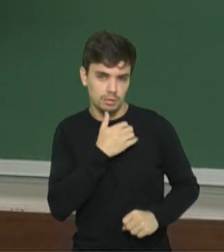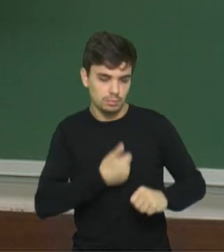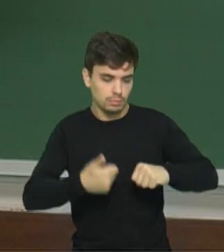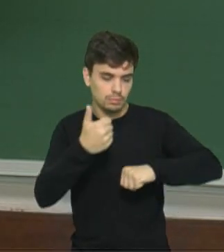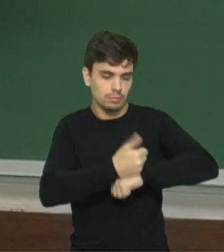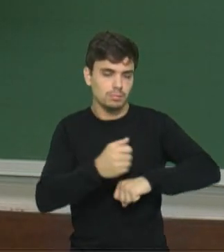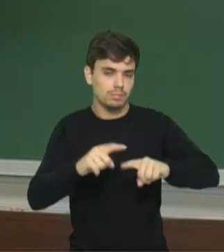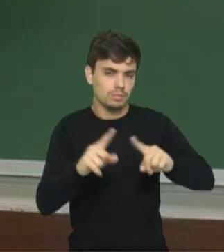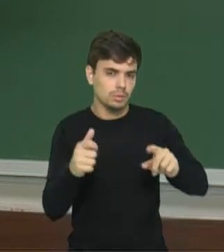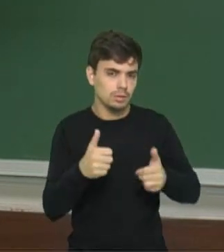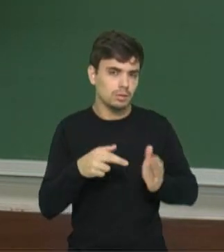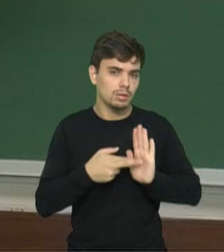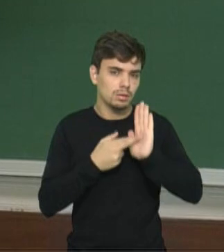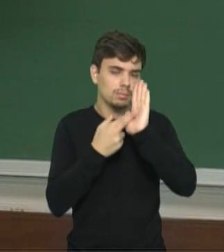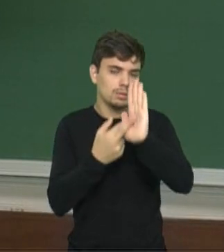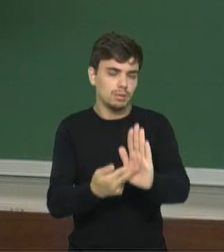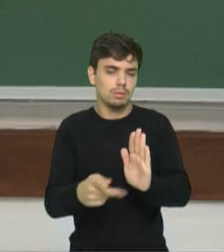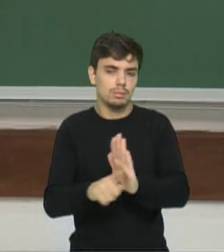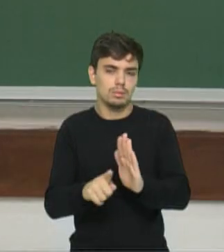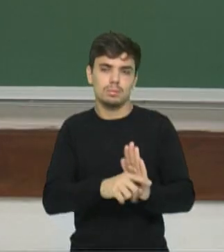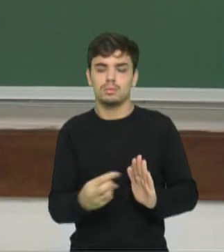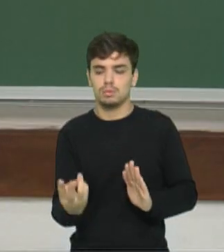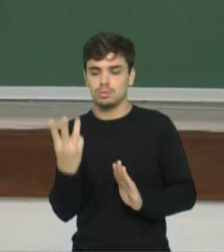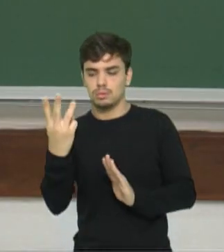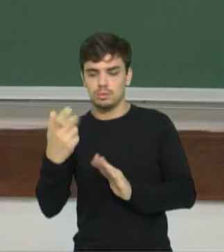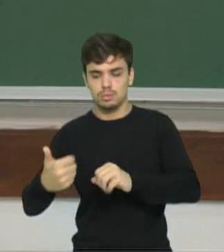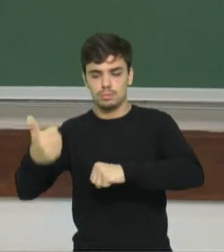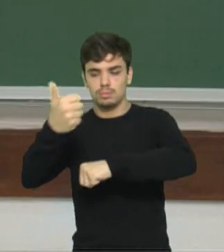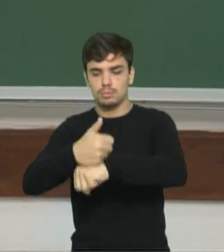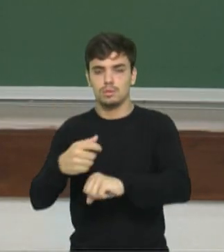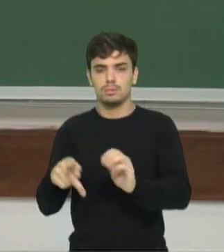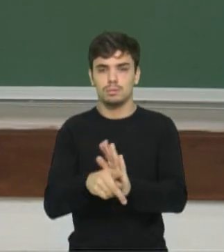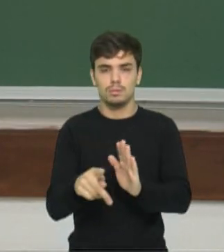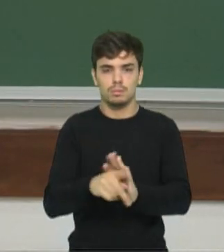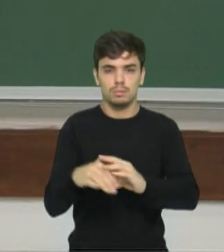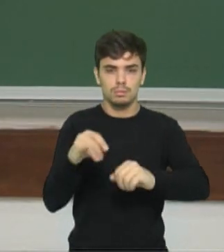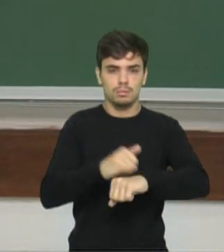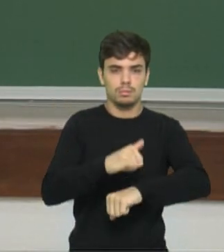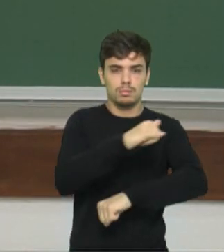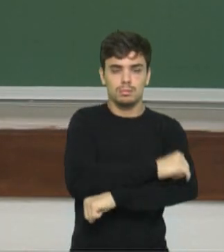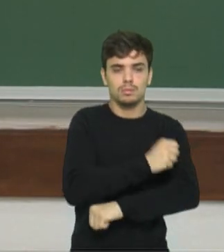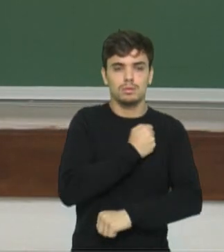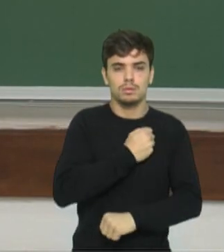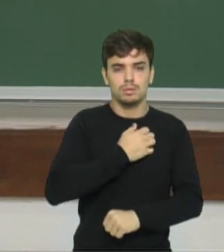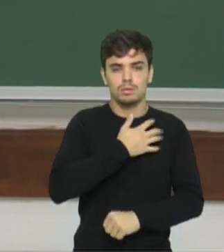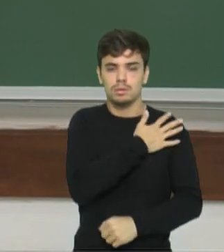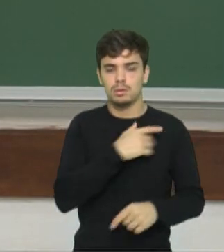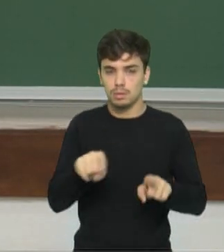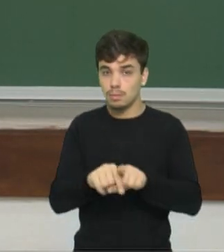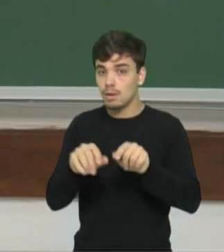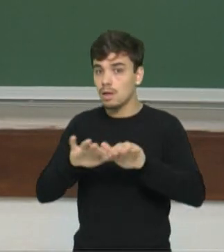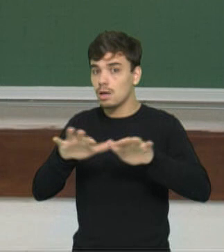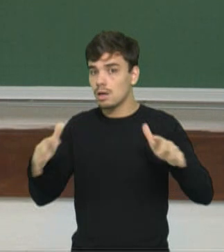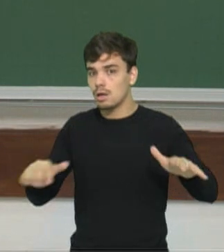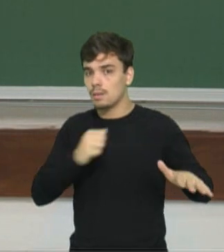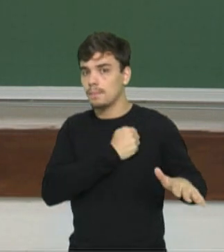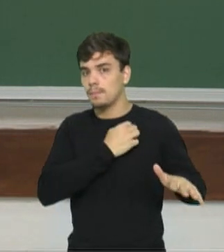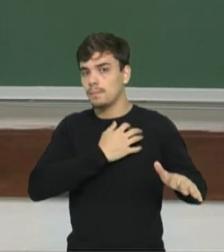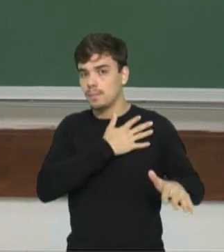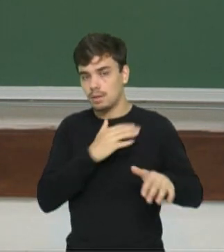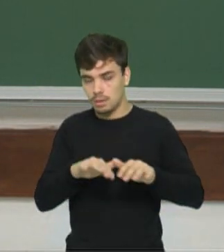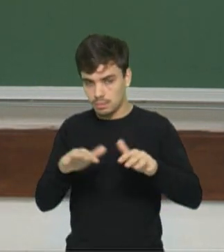militar, com representantes dos três poderes, né, da aeronáutica, do exército e da marinha, passa a governar a